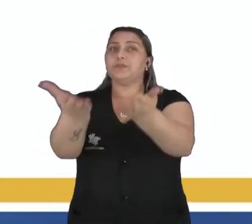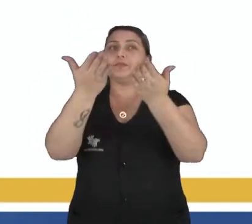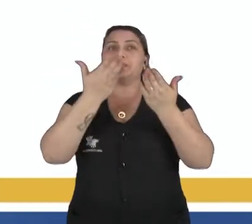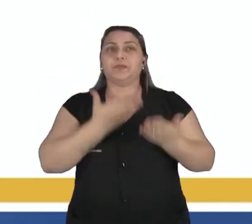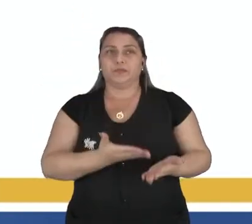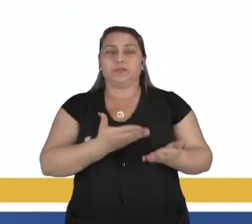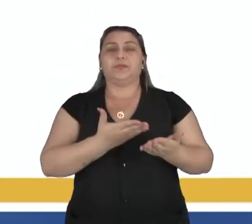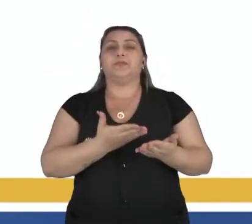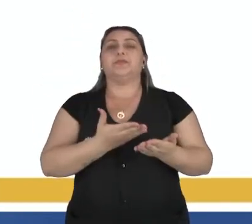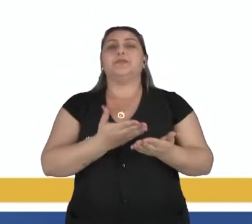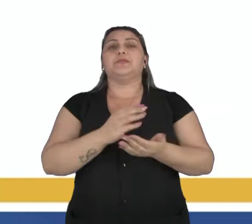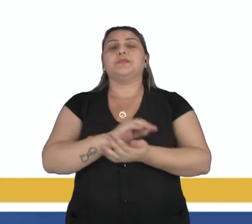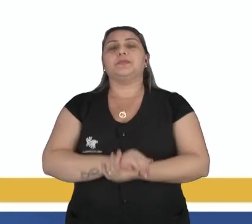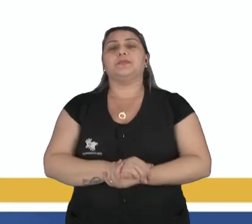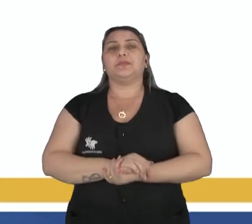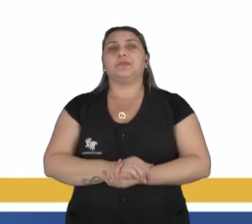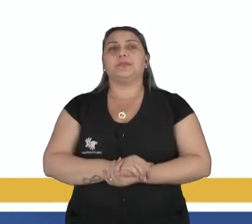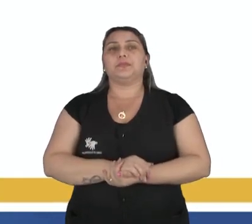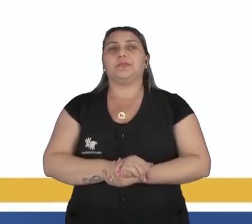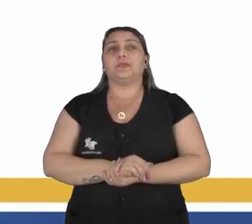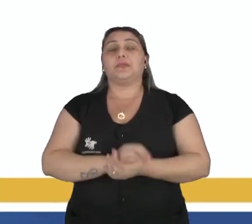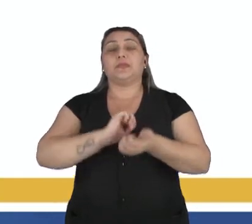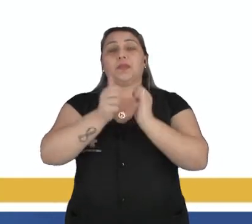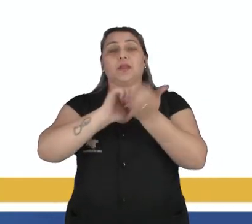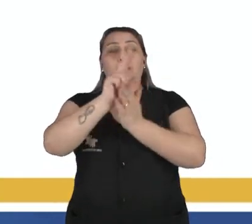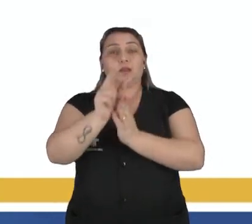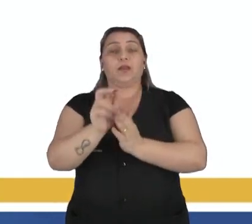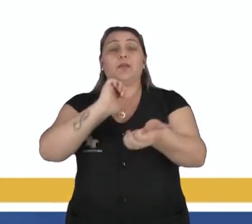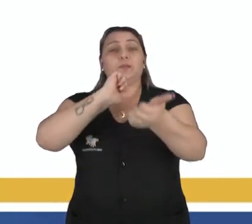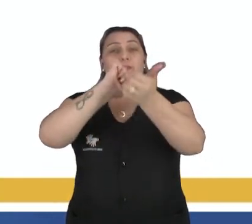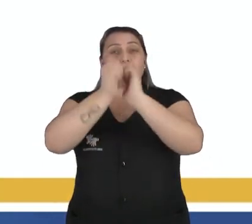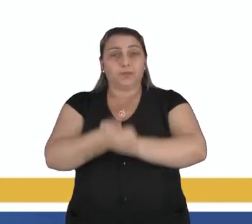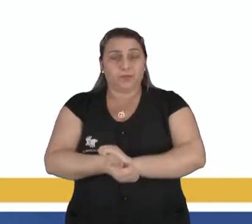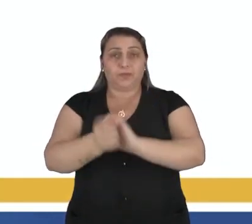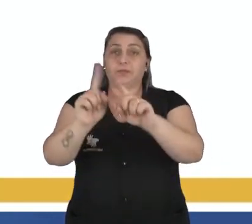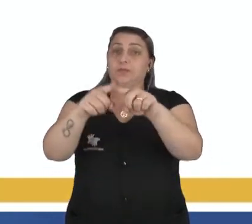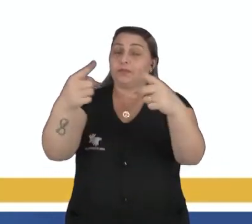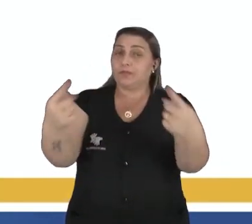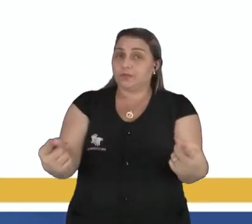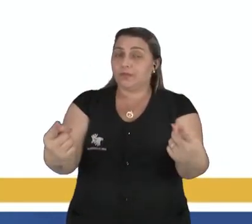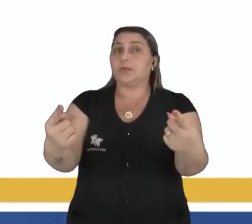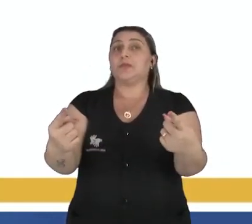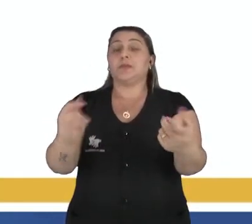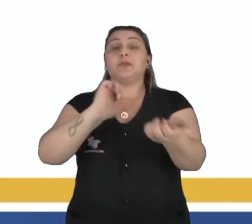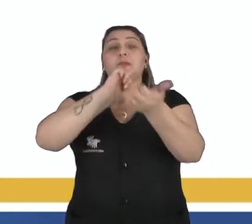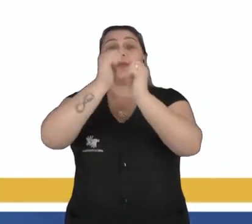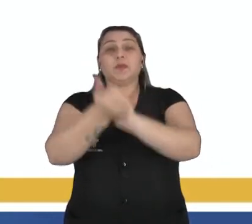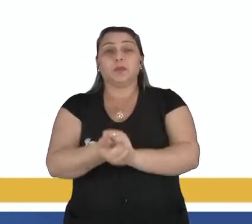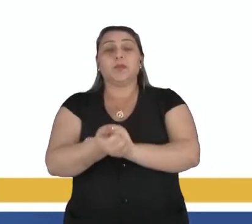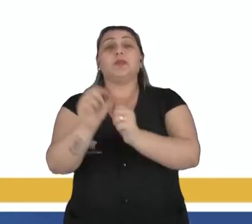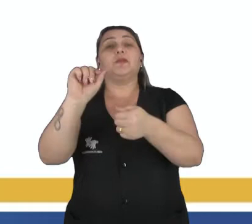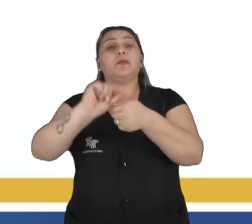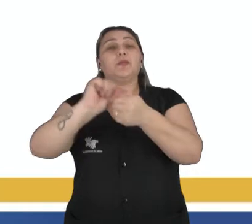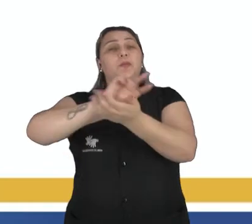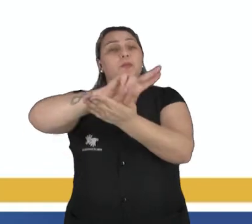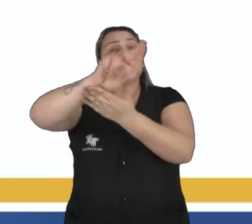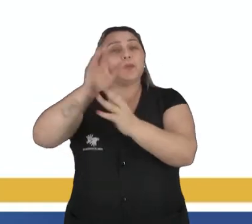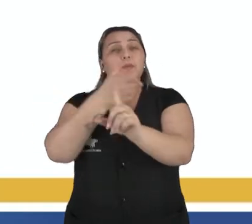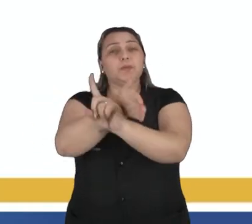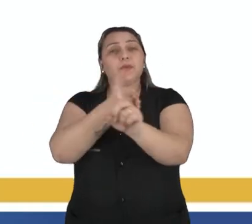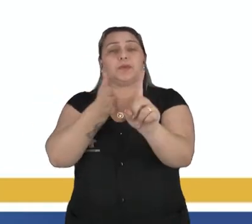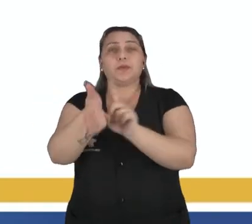muito bem-vindos ao canal. O atletismo é um esporte, entretanto, ele é um esporte composto por